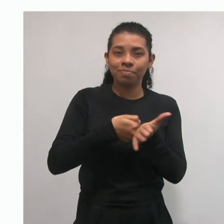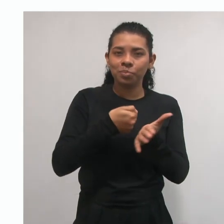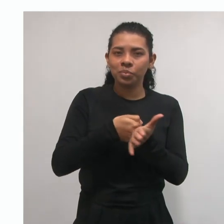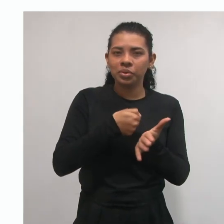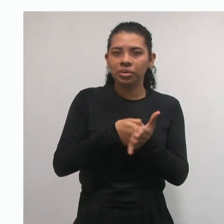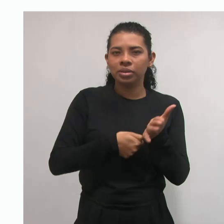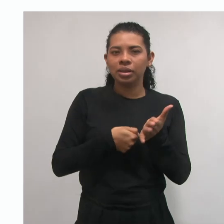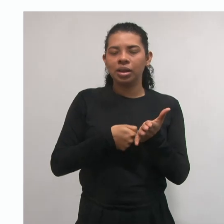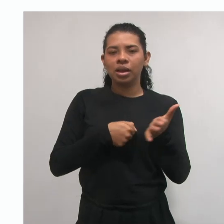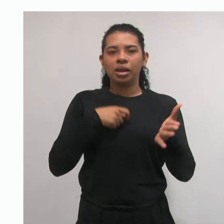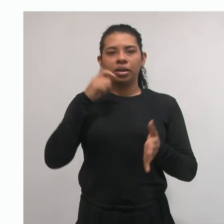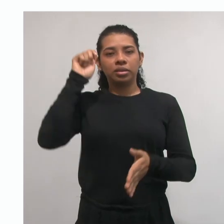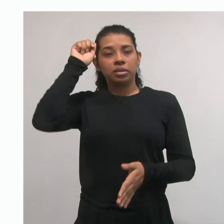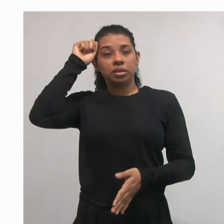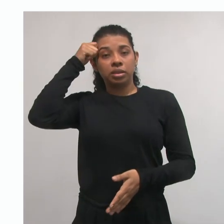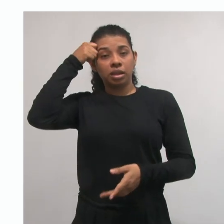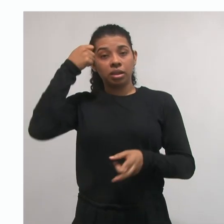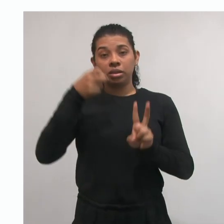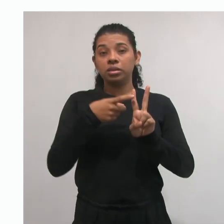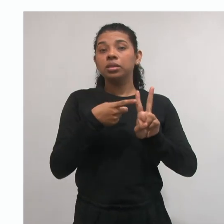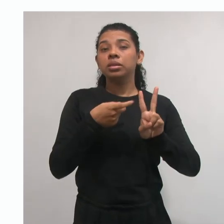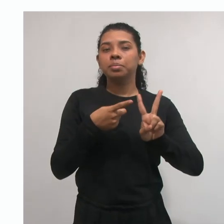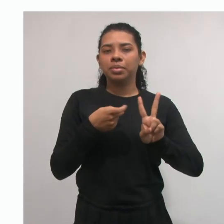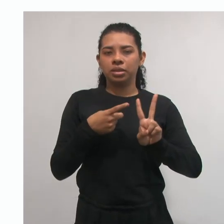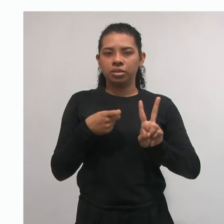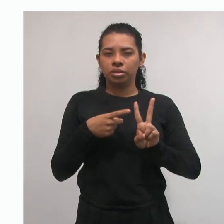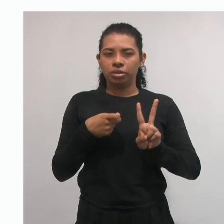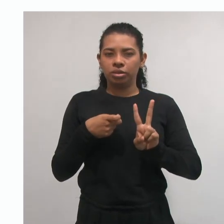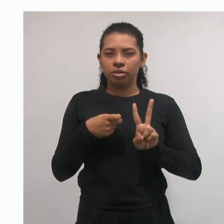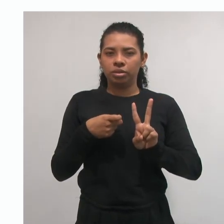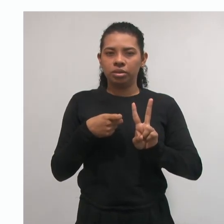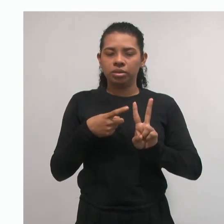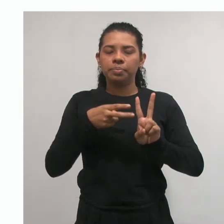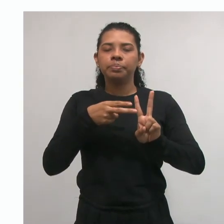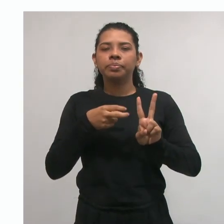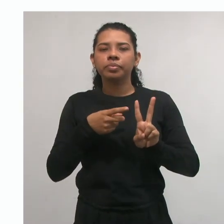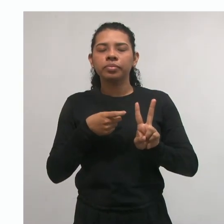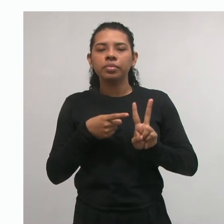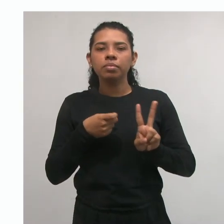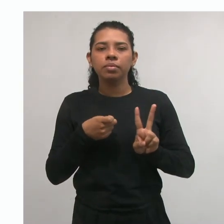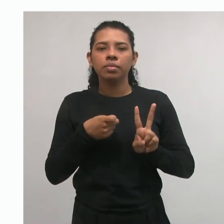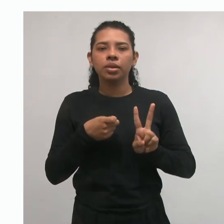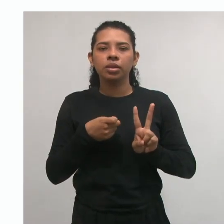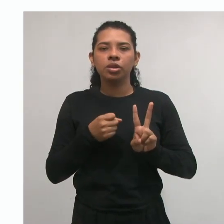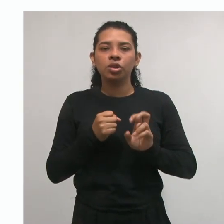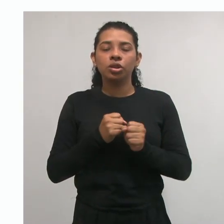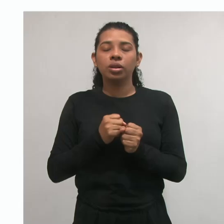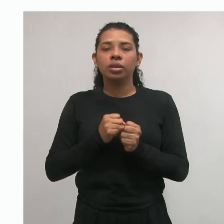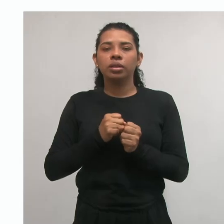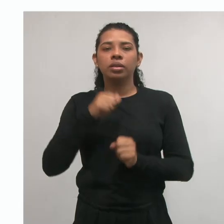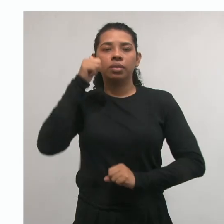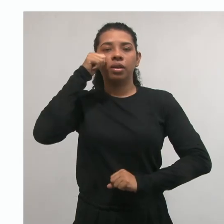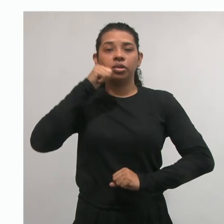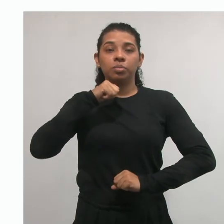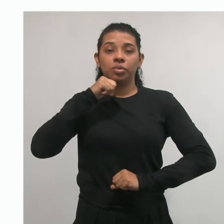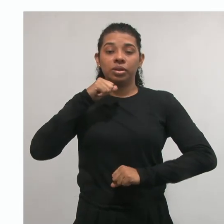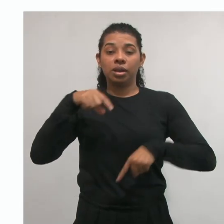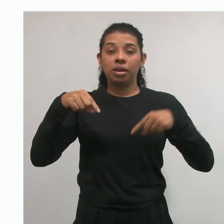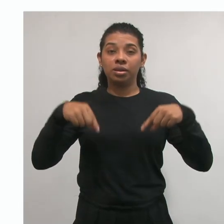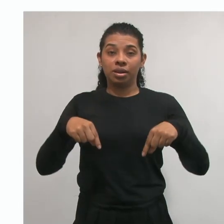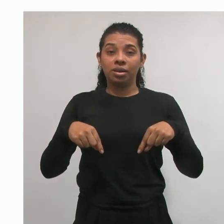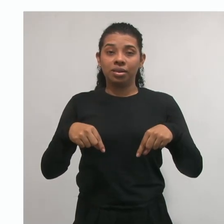resistência das mulheres negras e indígenas da América Latina, né? Então, mais uma vez, aqui